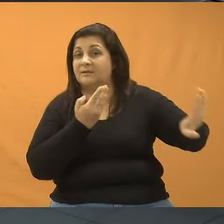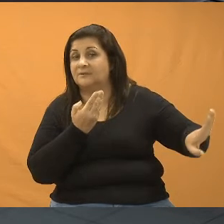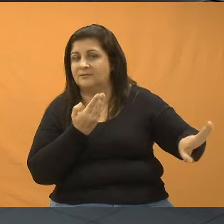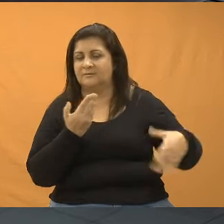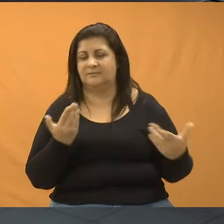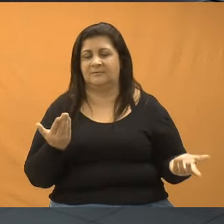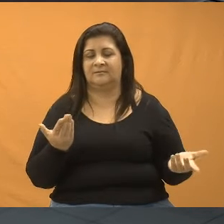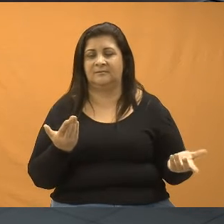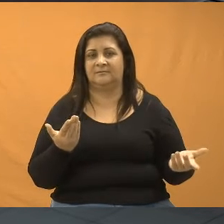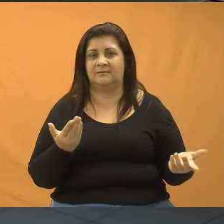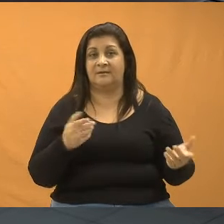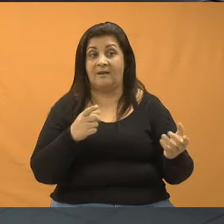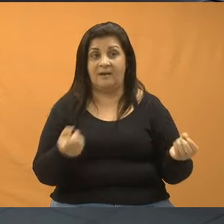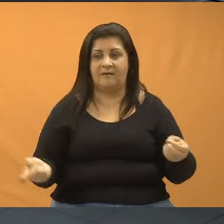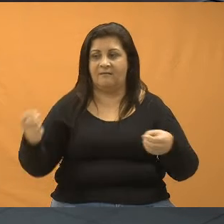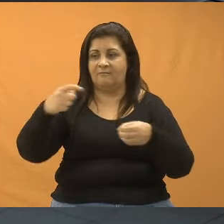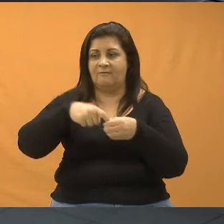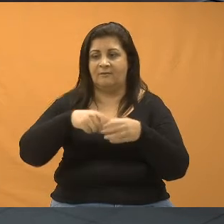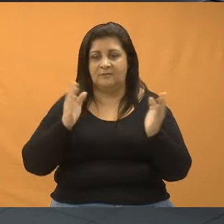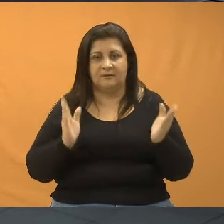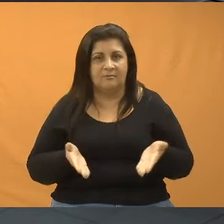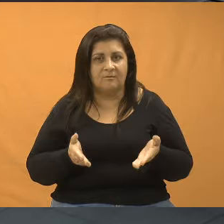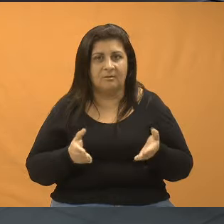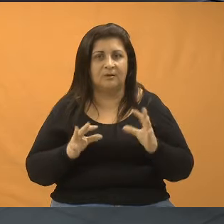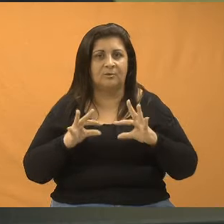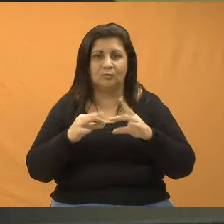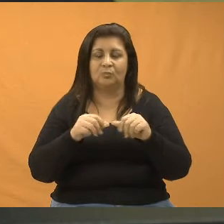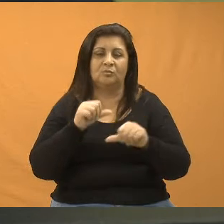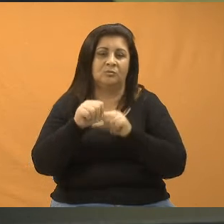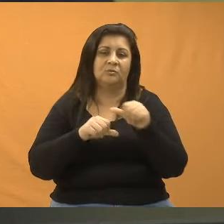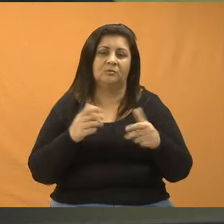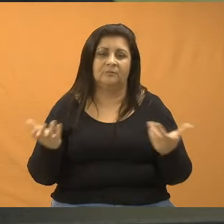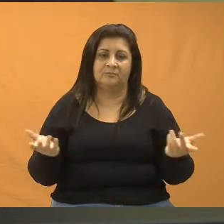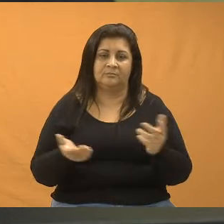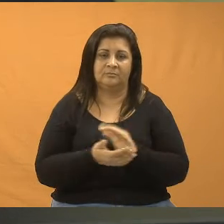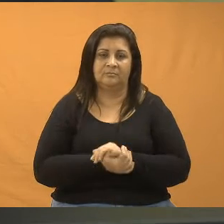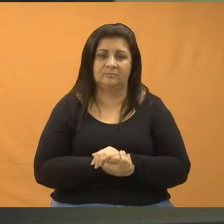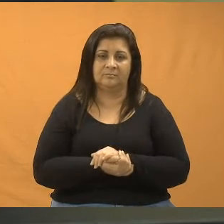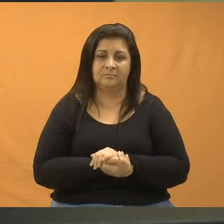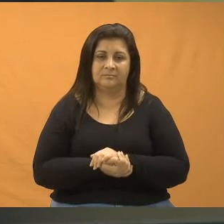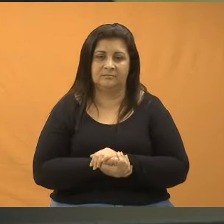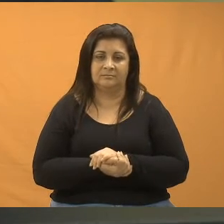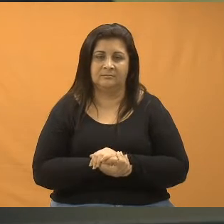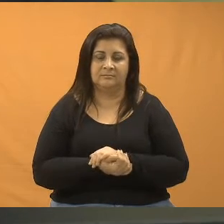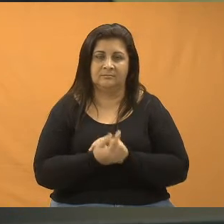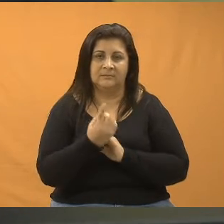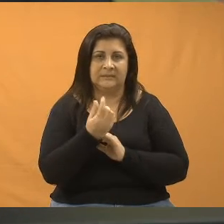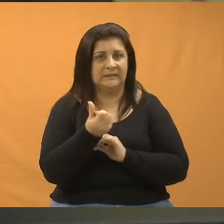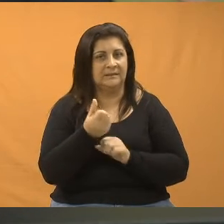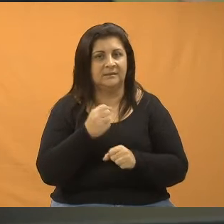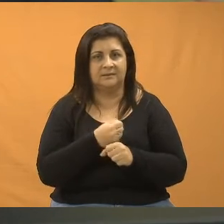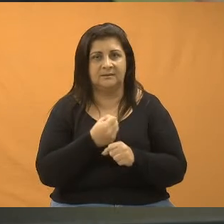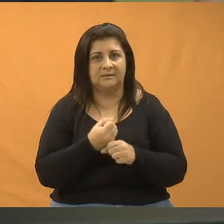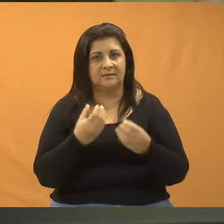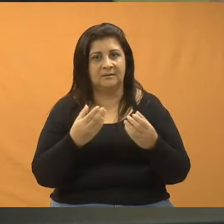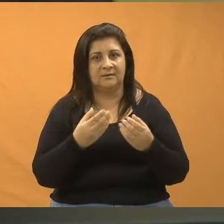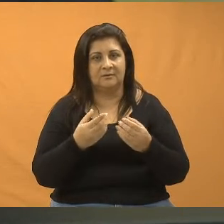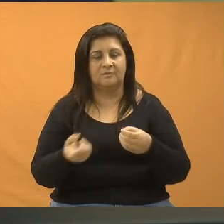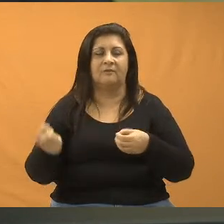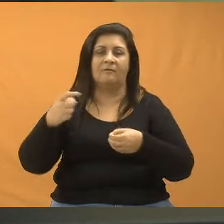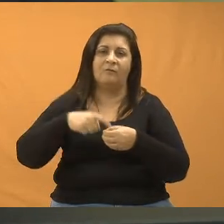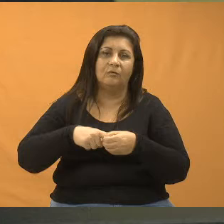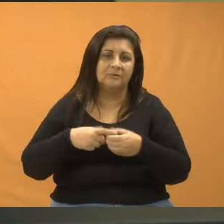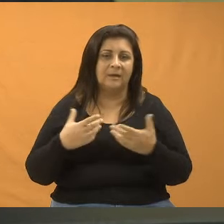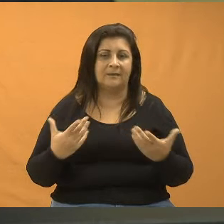ela 16 anos depois, né? Você foi totalmente retirado da gestão, passa-se 16 anos, abre uma porta.